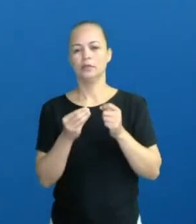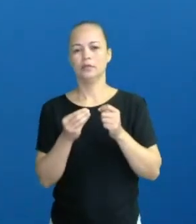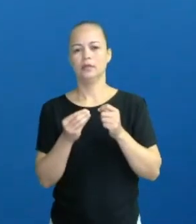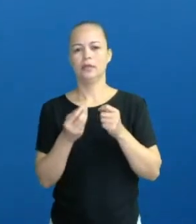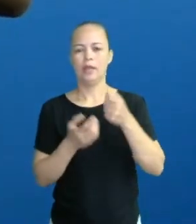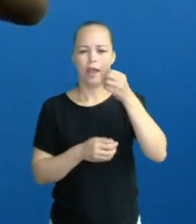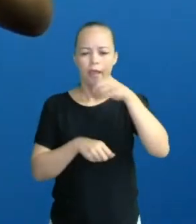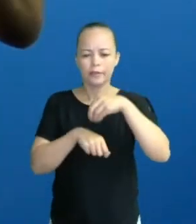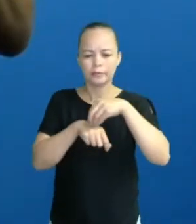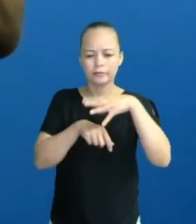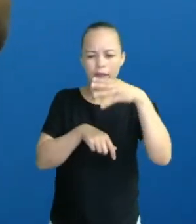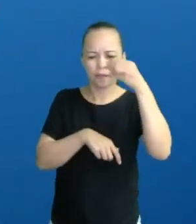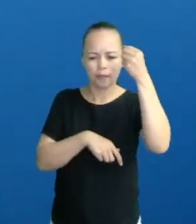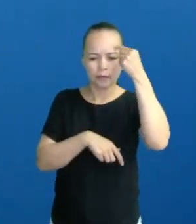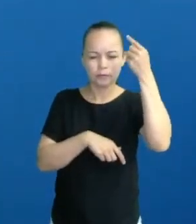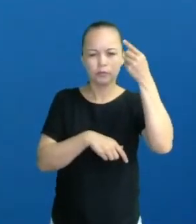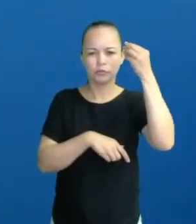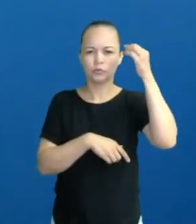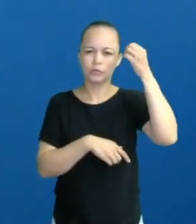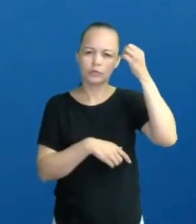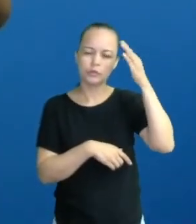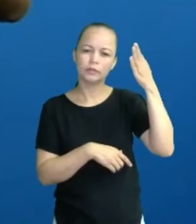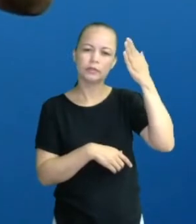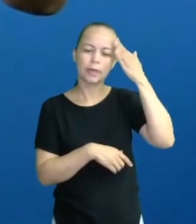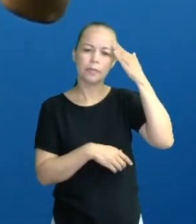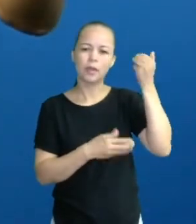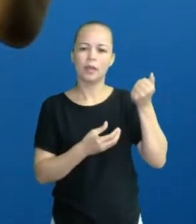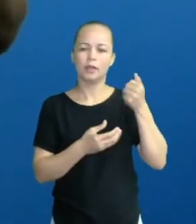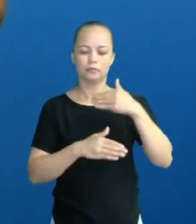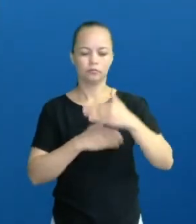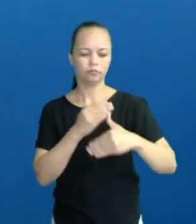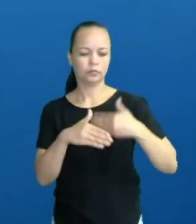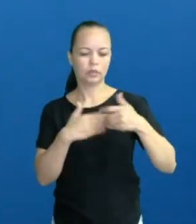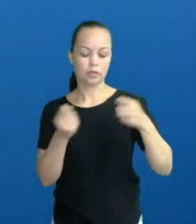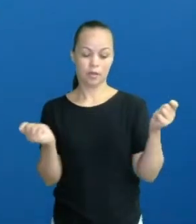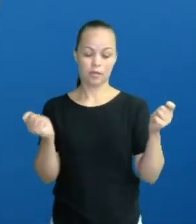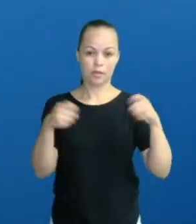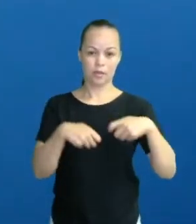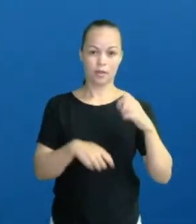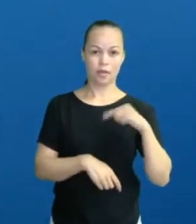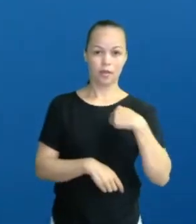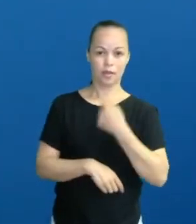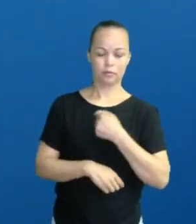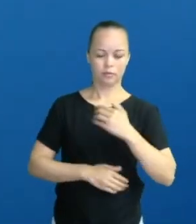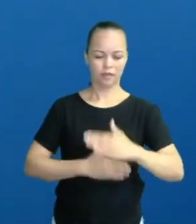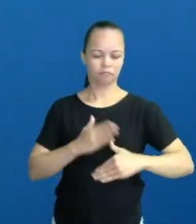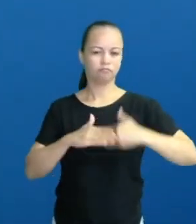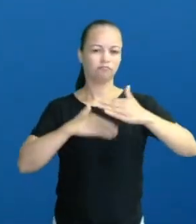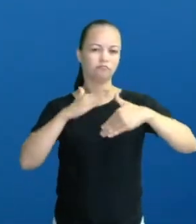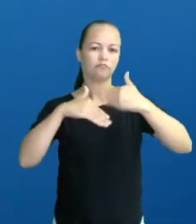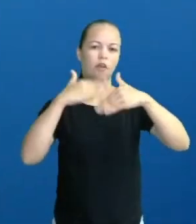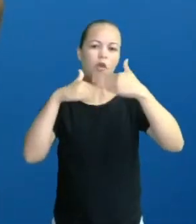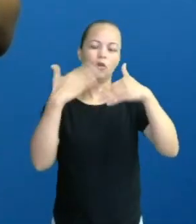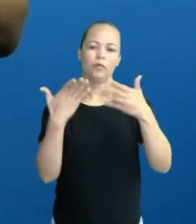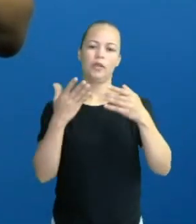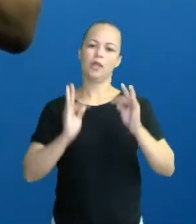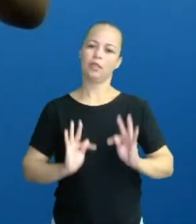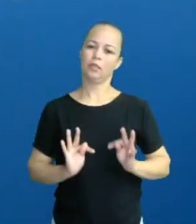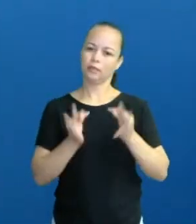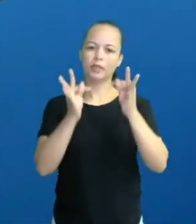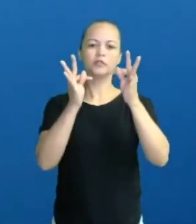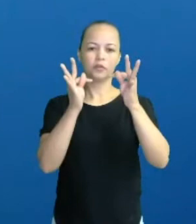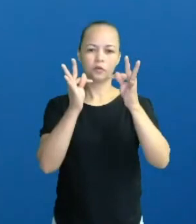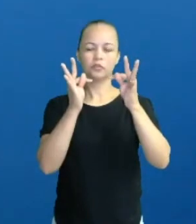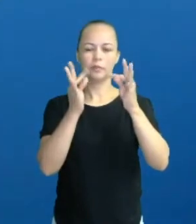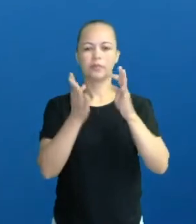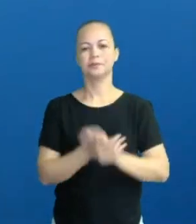saber, ela é perigosa. O que a gente tem, na verdade, é travessias, e cada vez mais a gente vai tendo a capacidade de evoluir tecnologicamente. Como